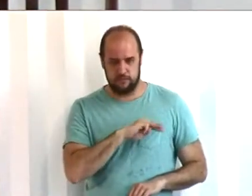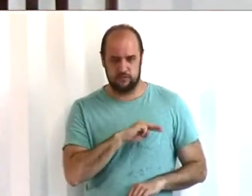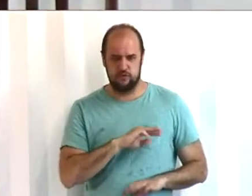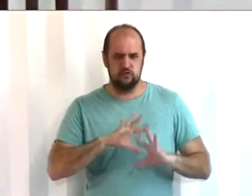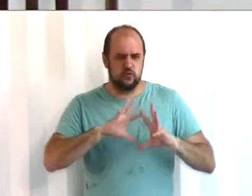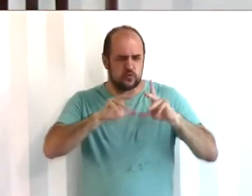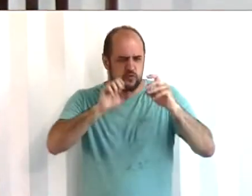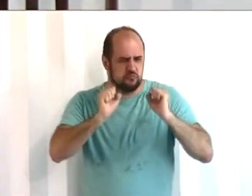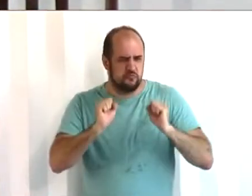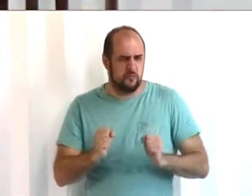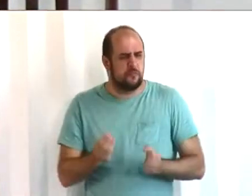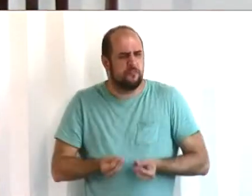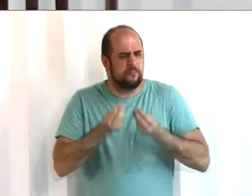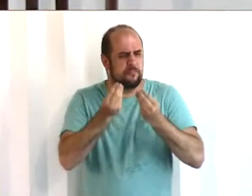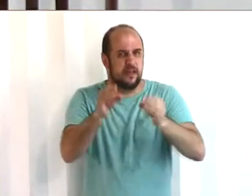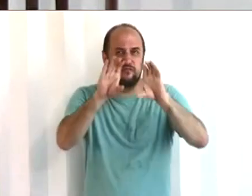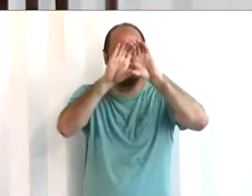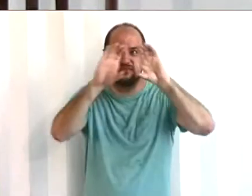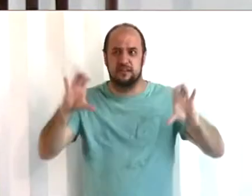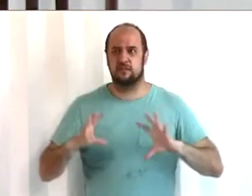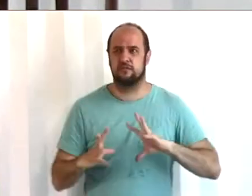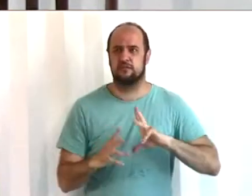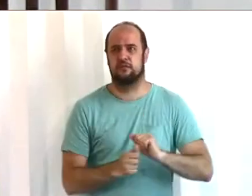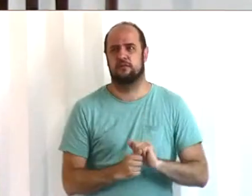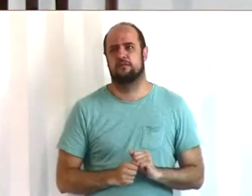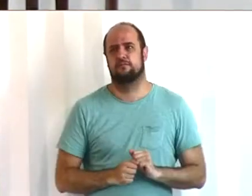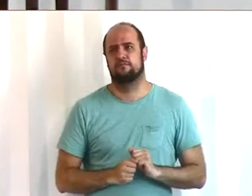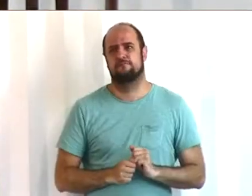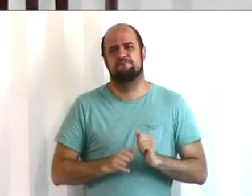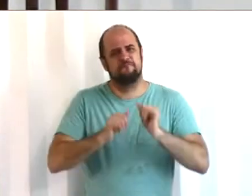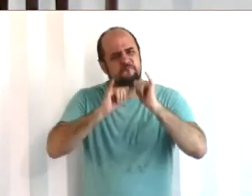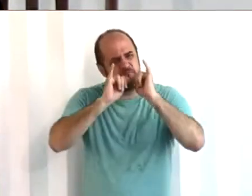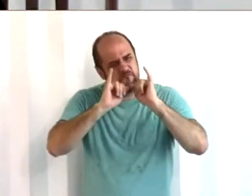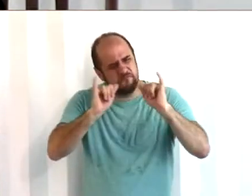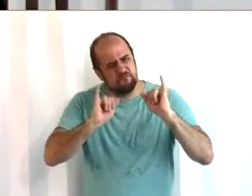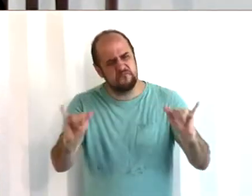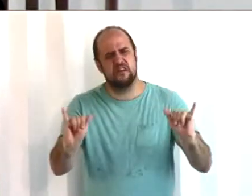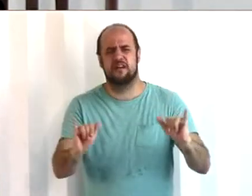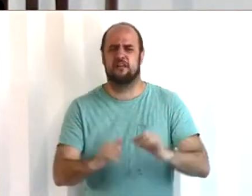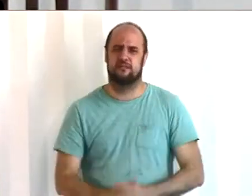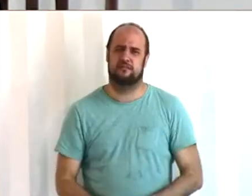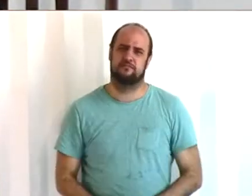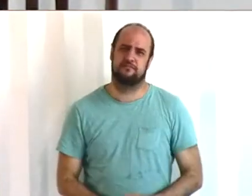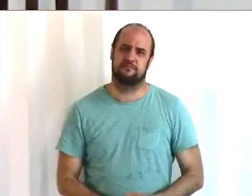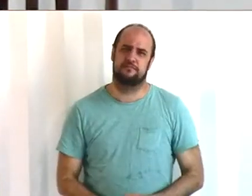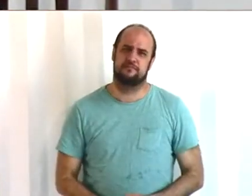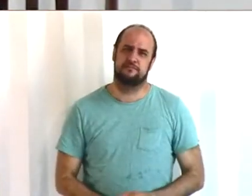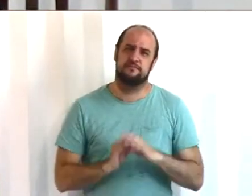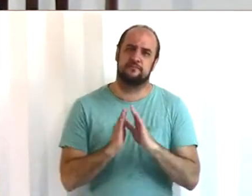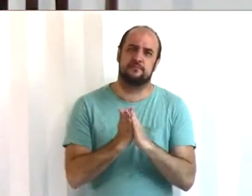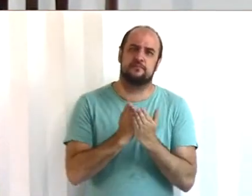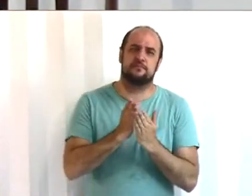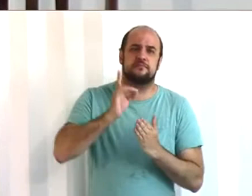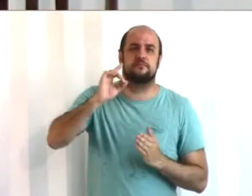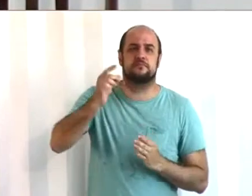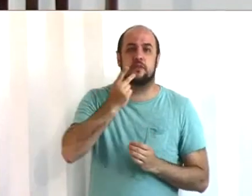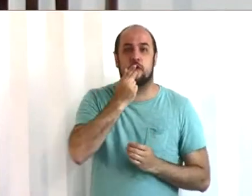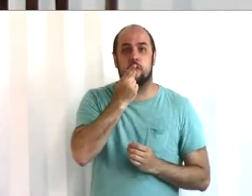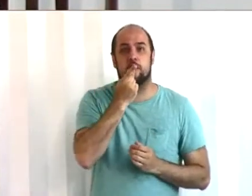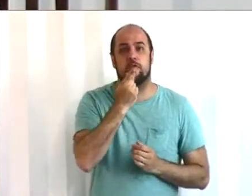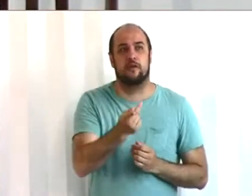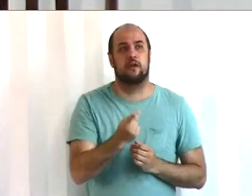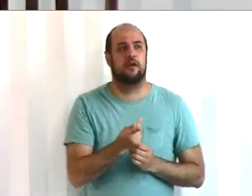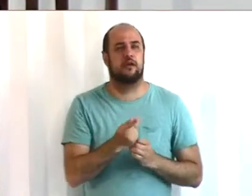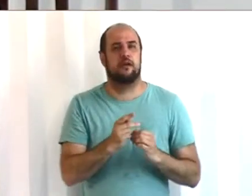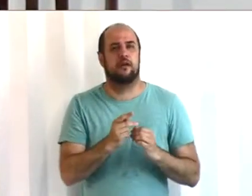isso, façam discípulos, pregai. A palavra de Deus nos diz que o